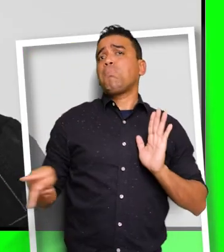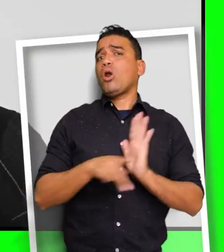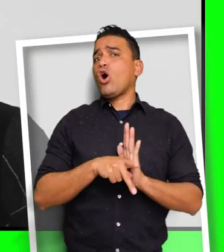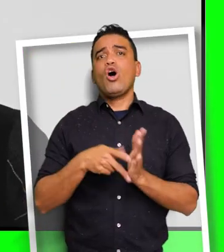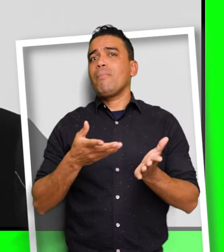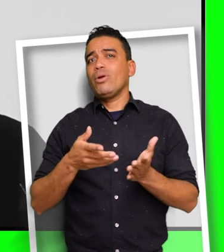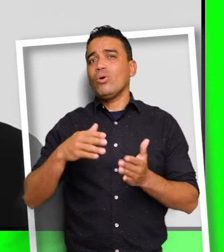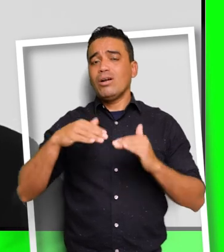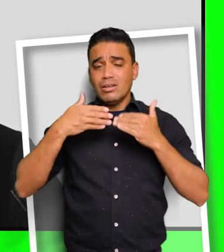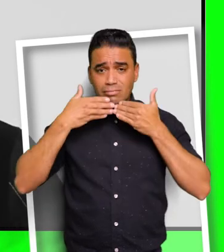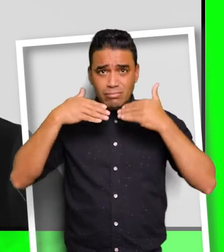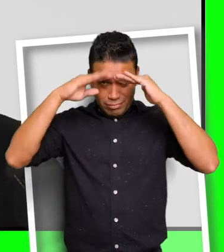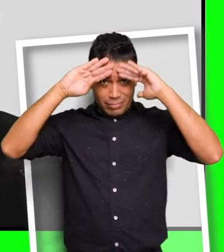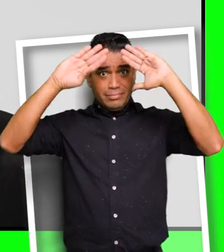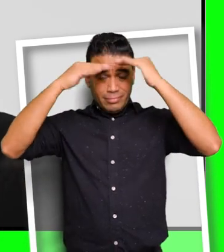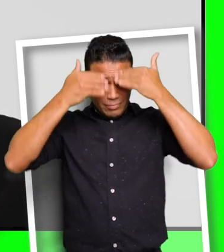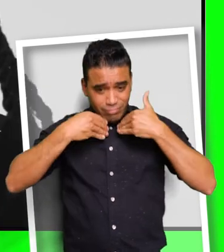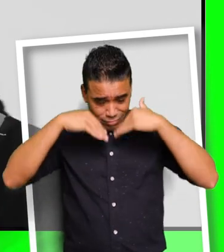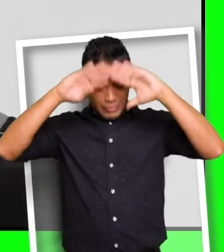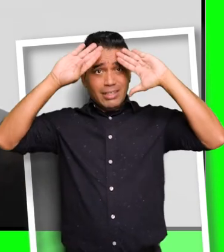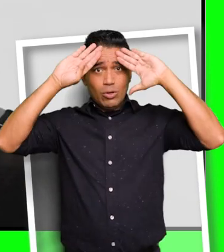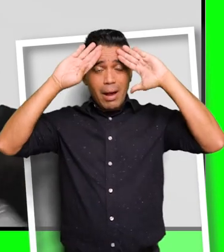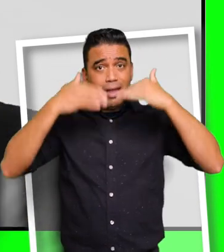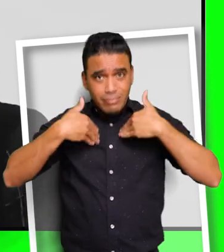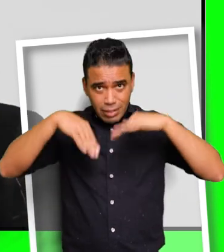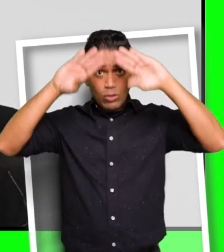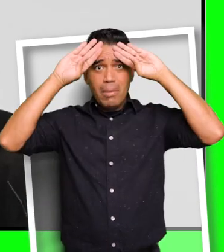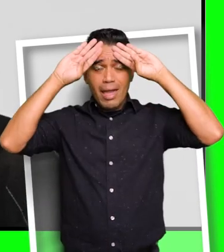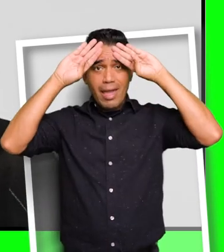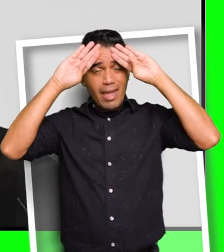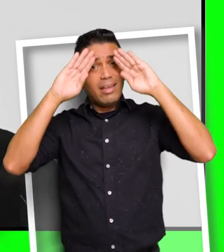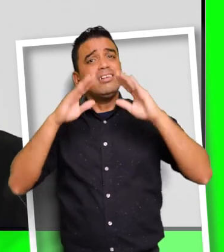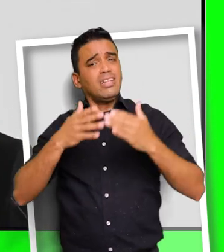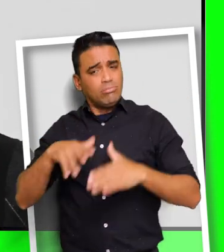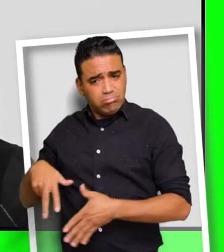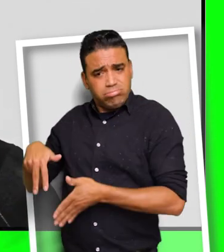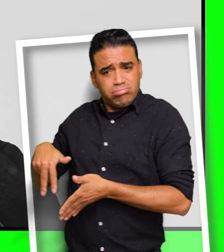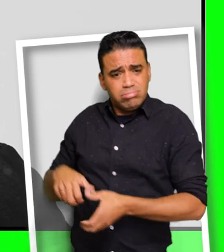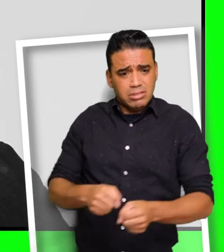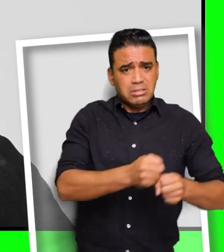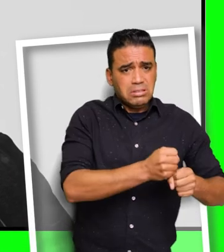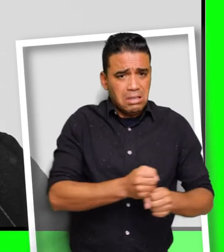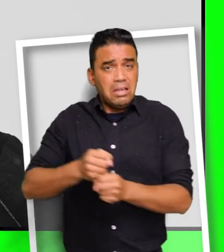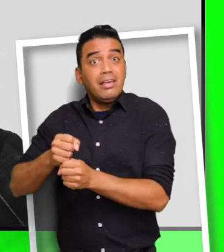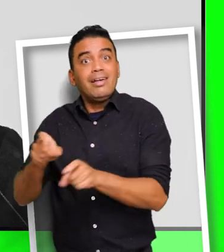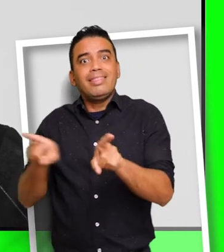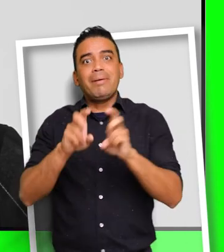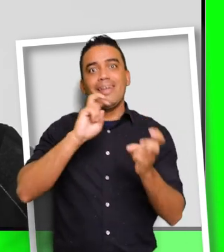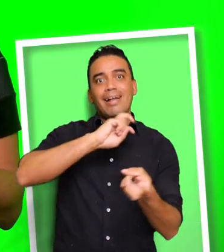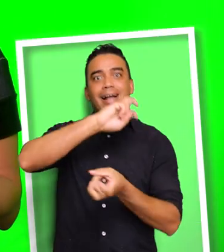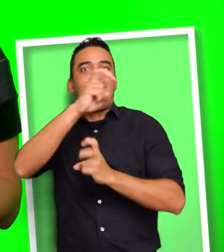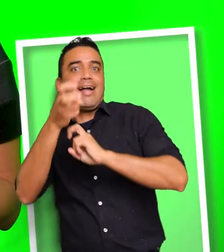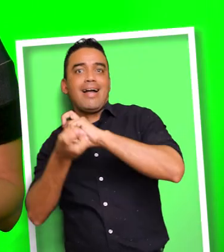do candomblé, então, das giras, né, das danças dos orixás e também da capoeira. Então, o